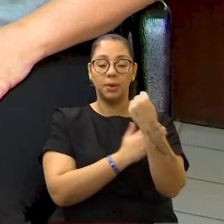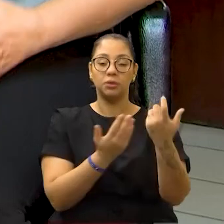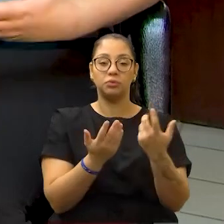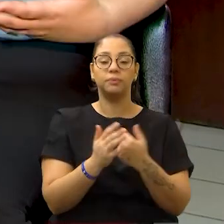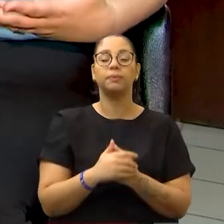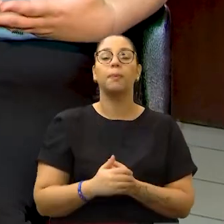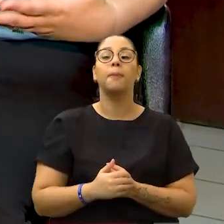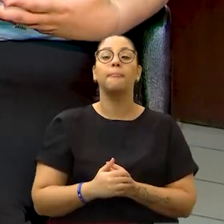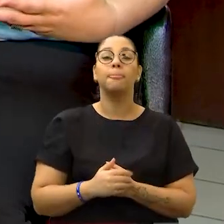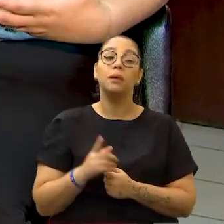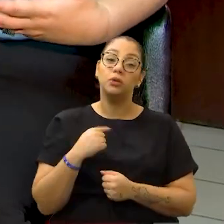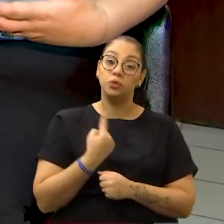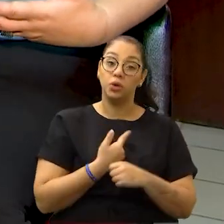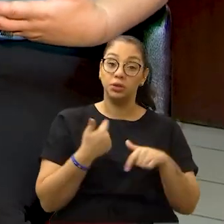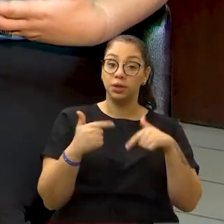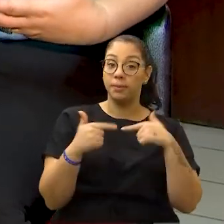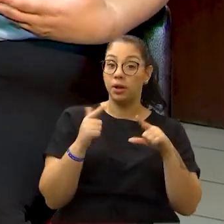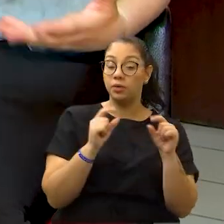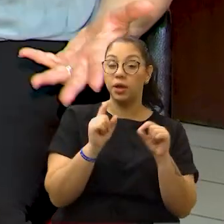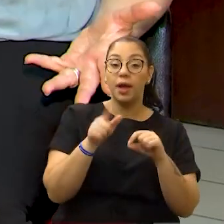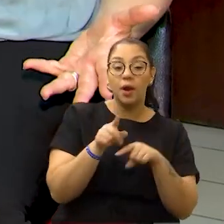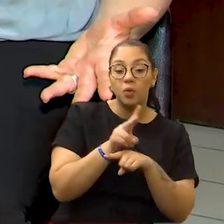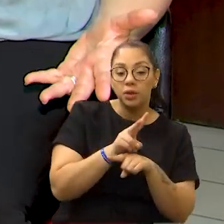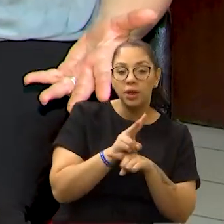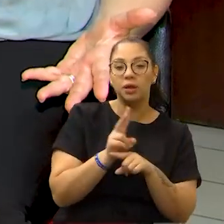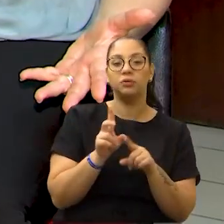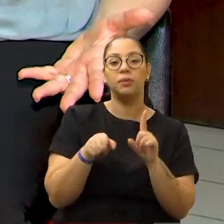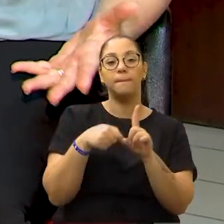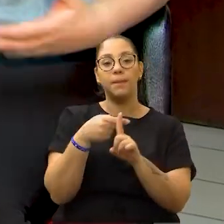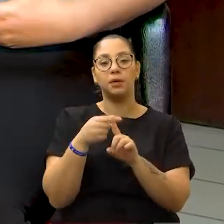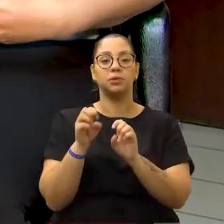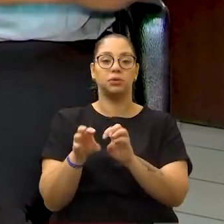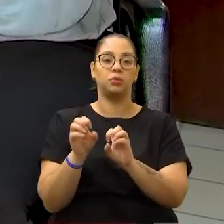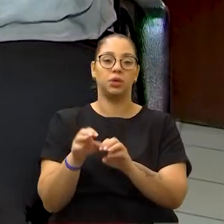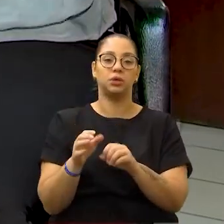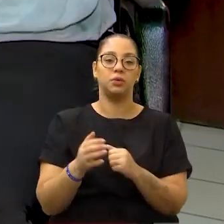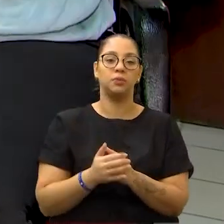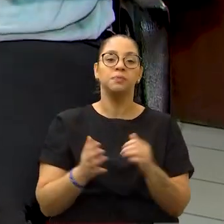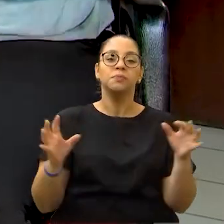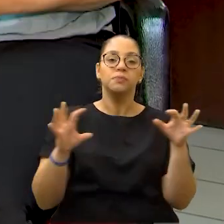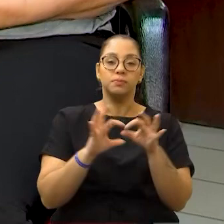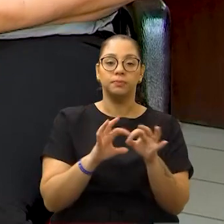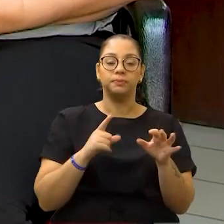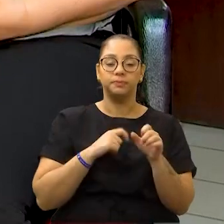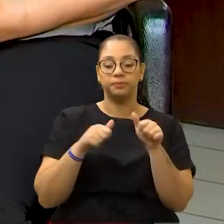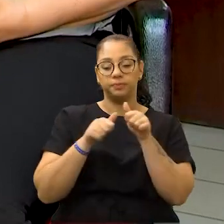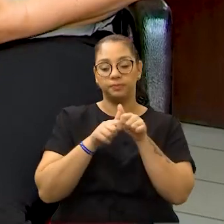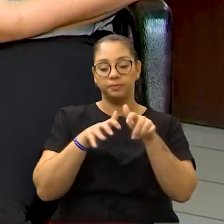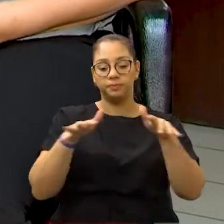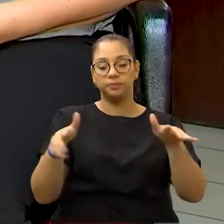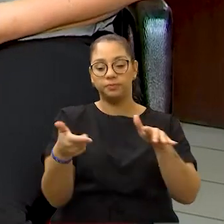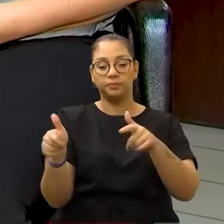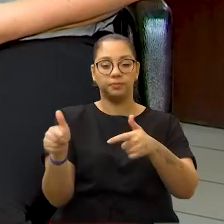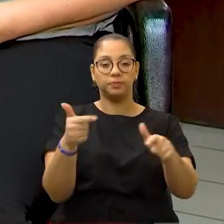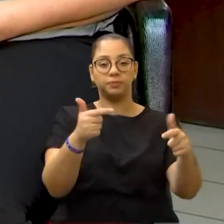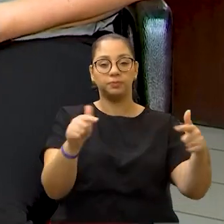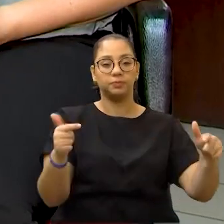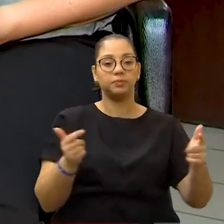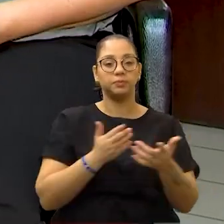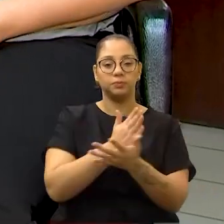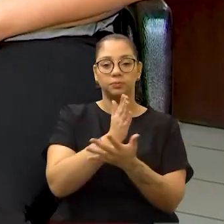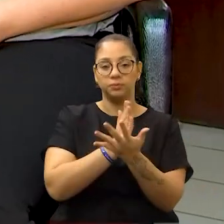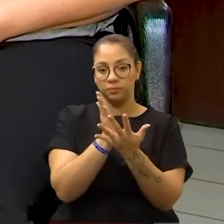trabalho de cuidado e um trabalho de educação. E aí ele se espalha nesses eixos. O